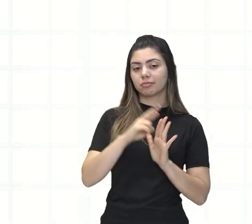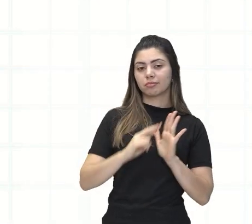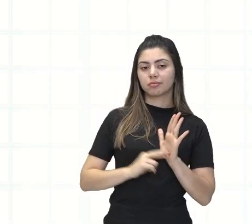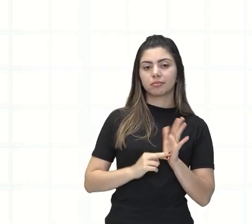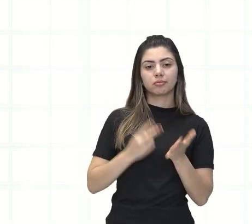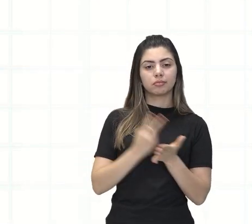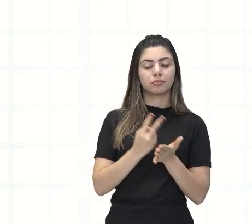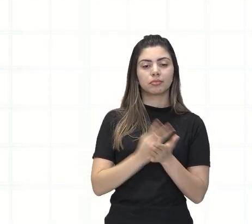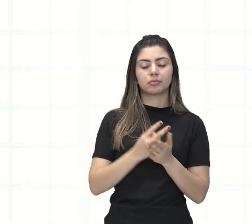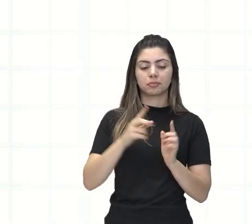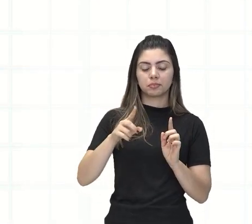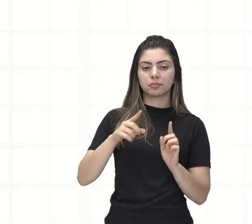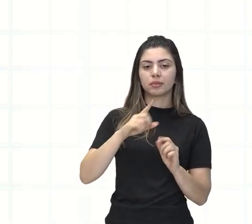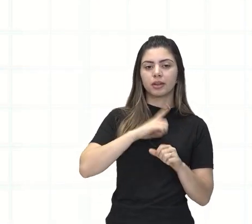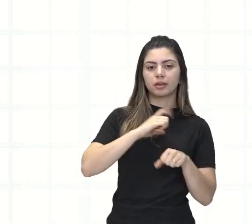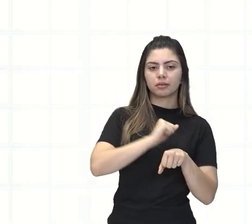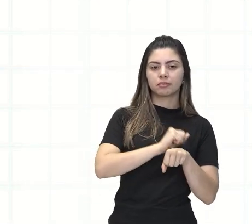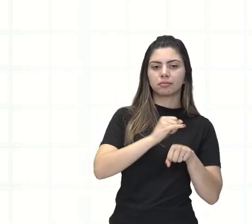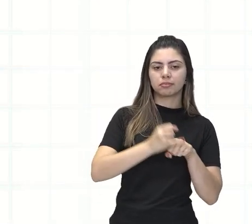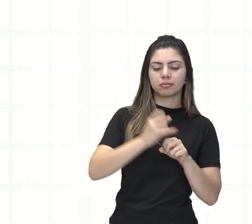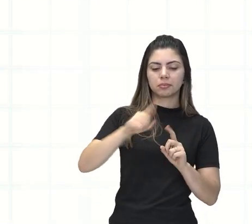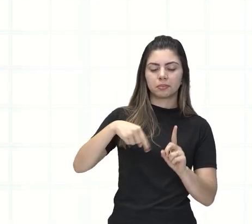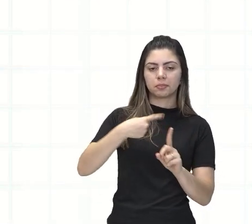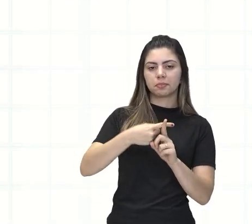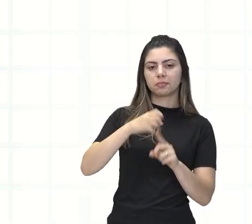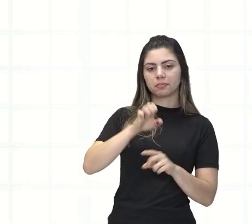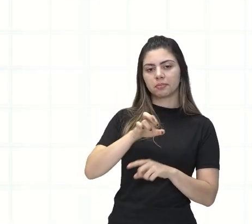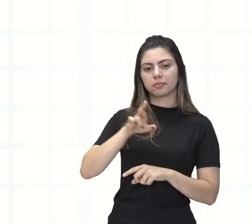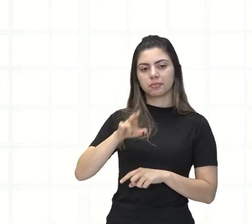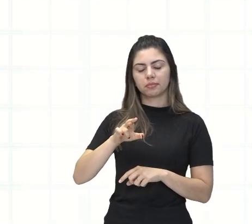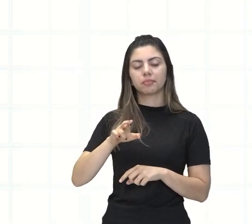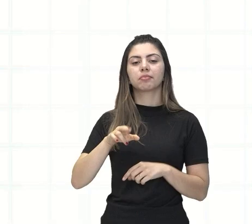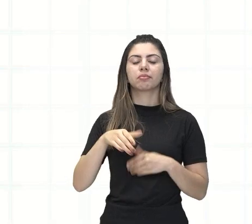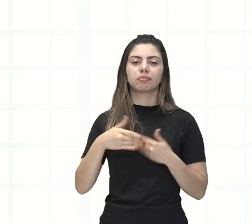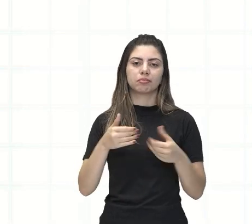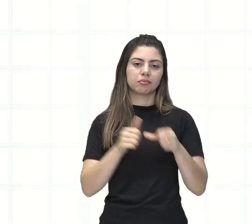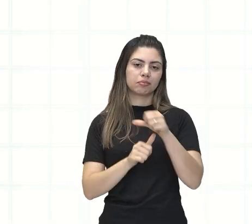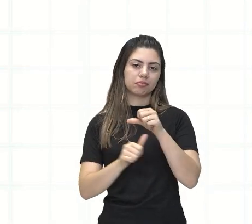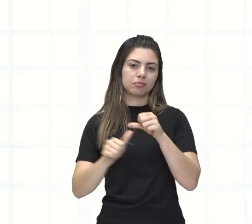o ER para transformar o adjetivo